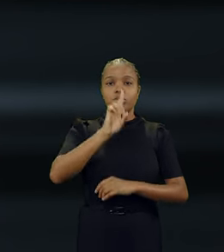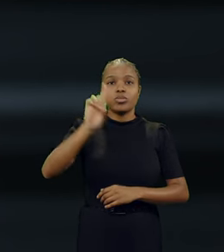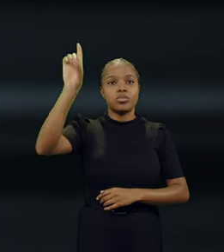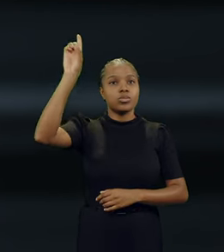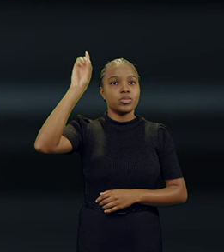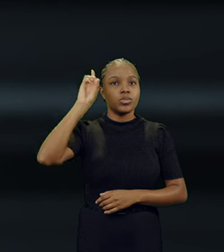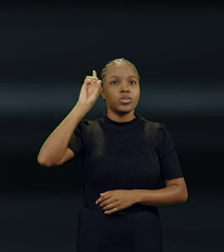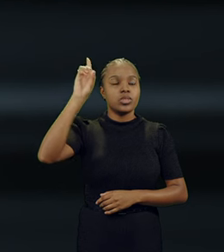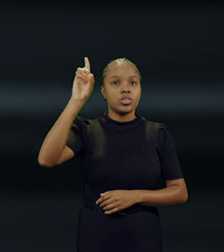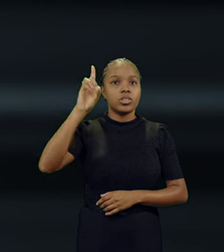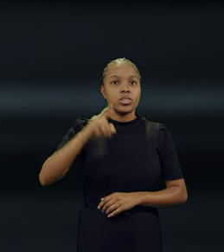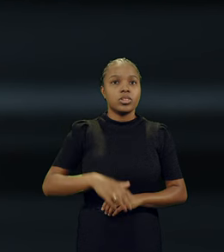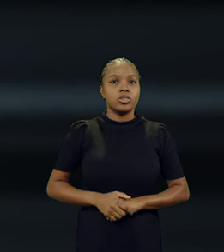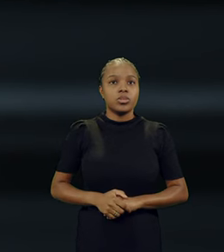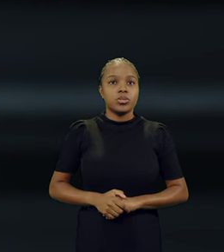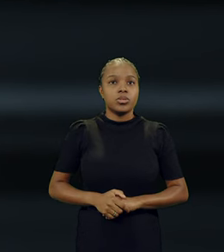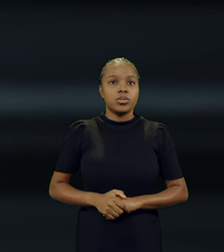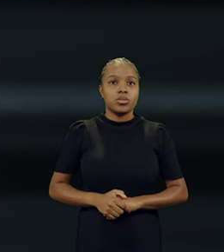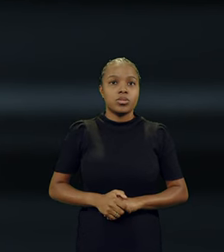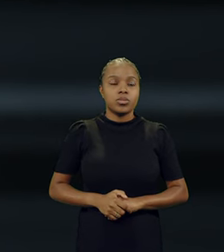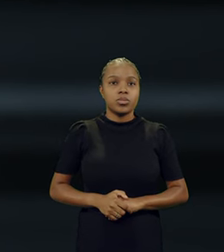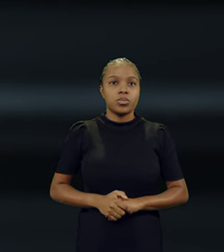E esse me fala.